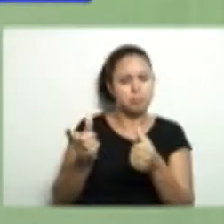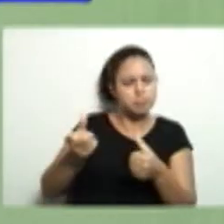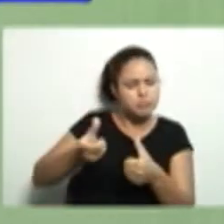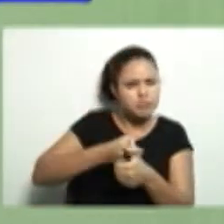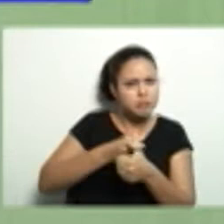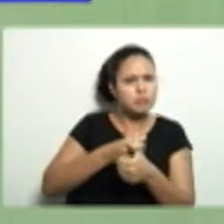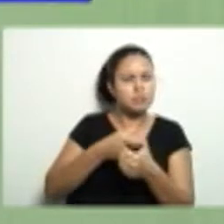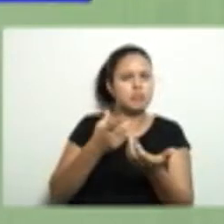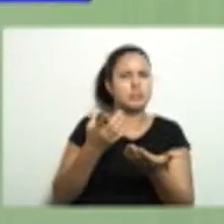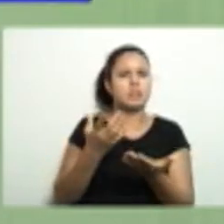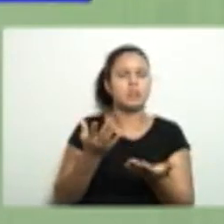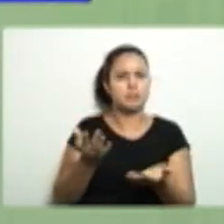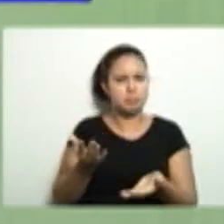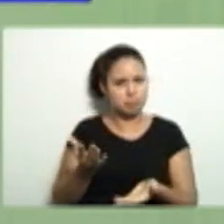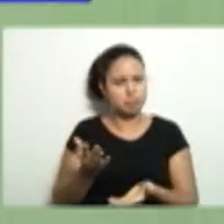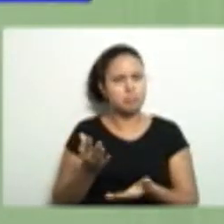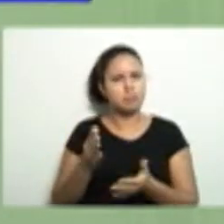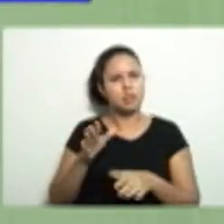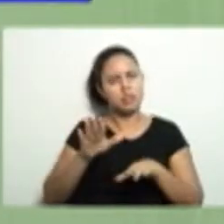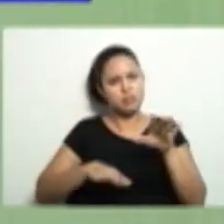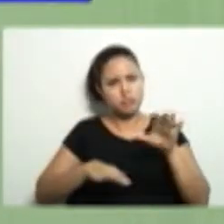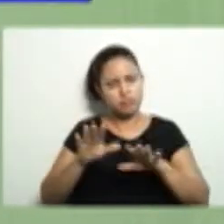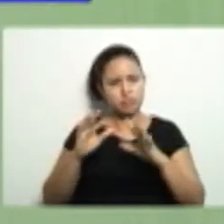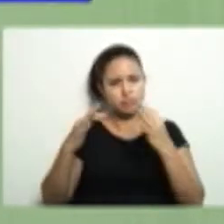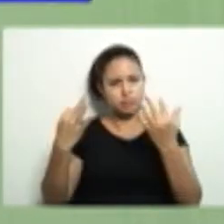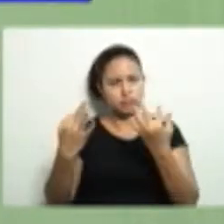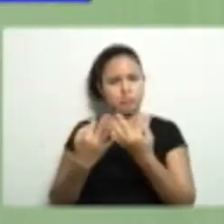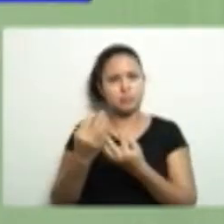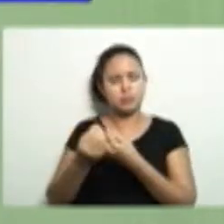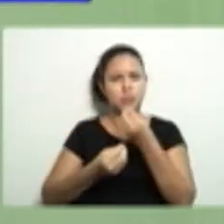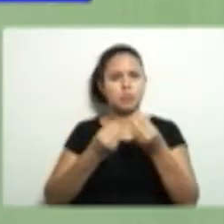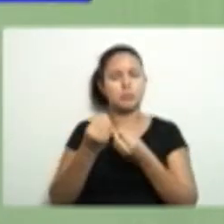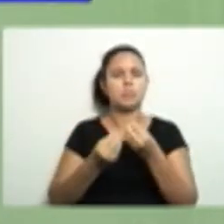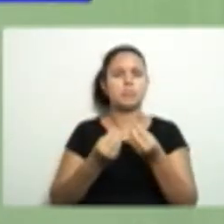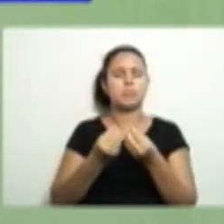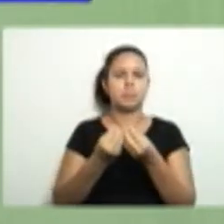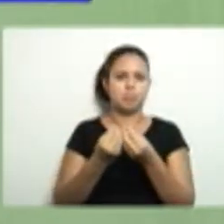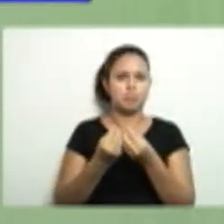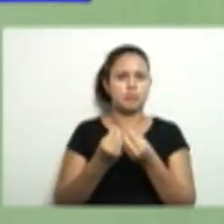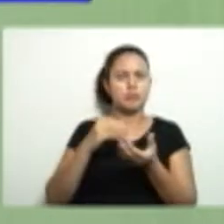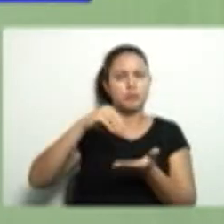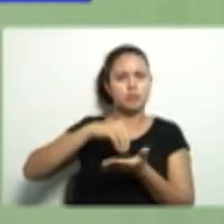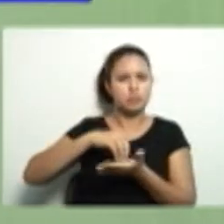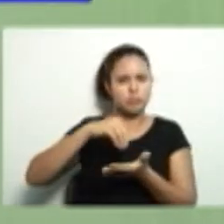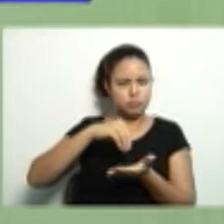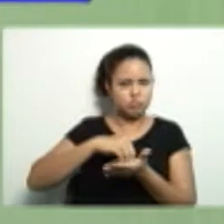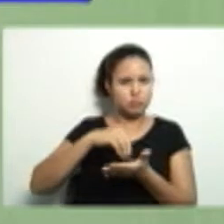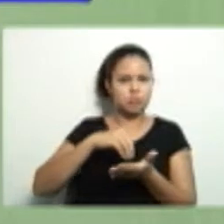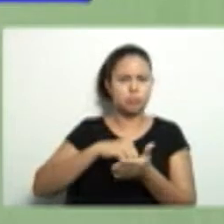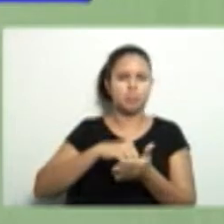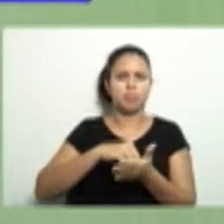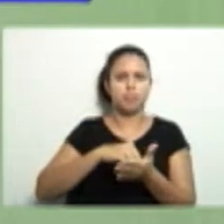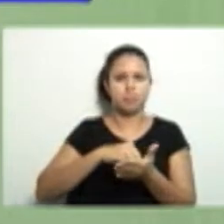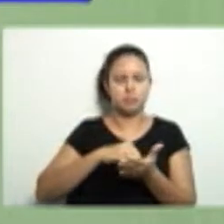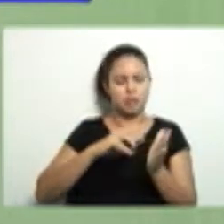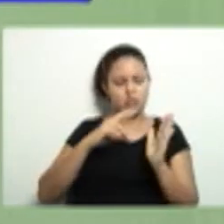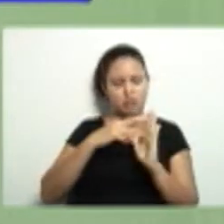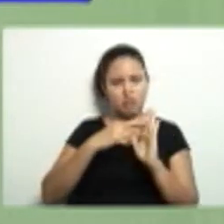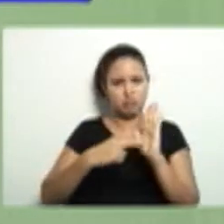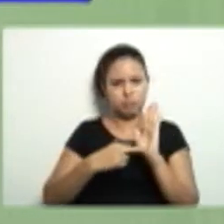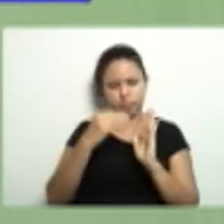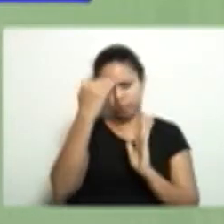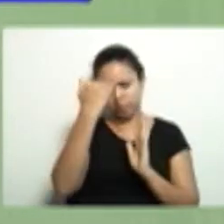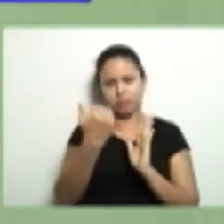de adimplemento da condição. Adimplemento da condição é o cumprimento da condição. Quando a gente fala de crédito,